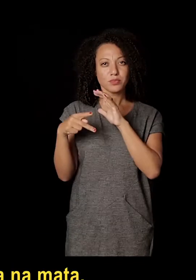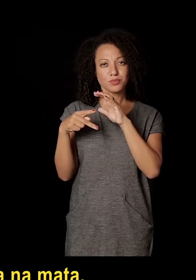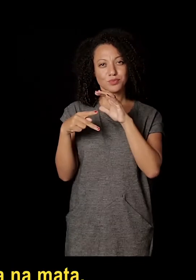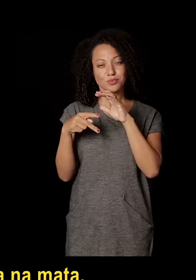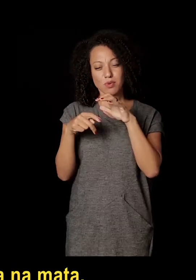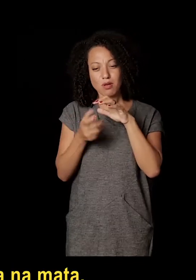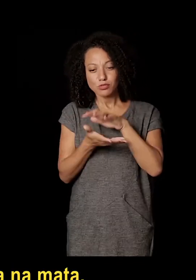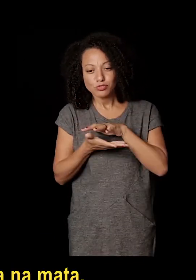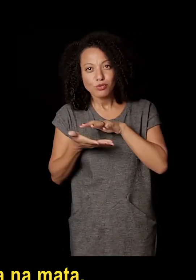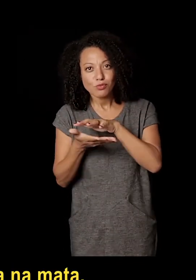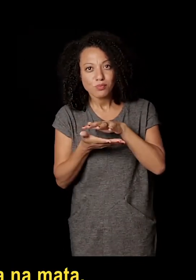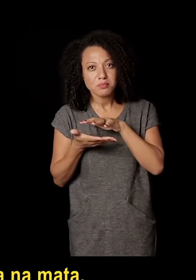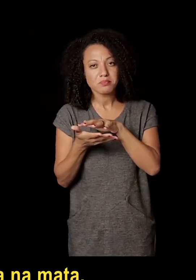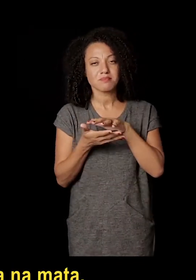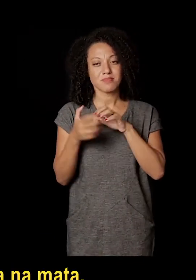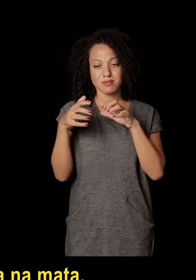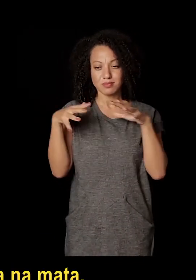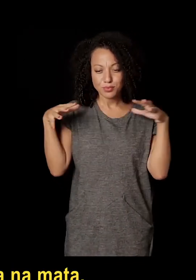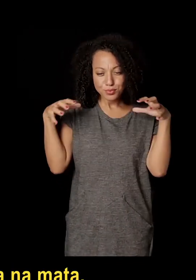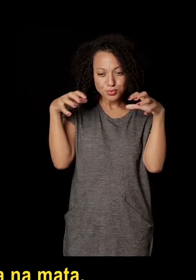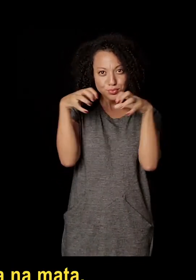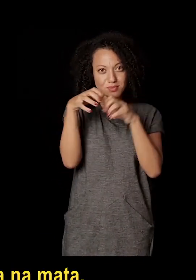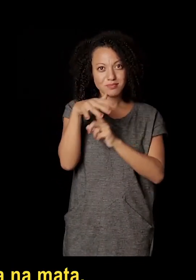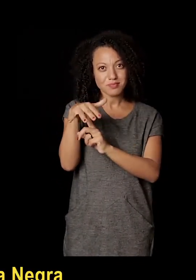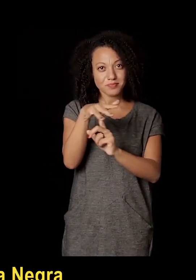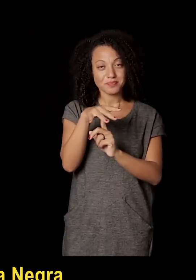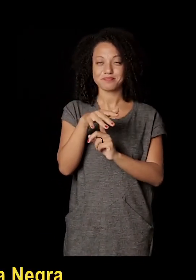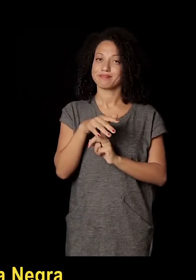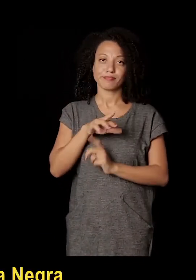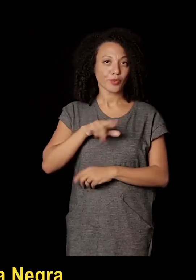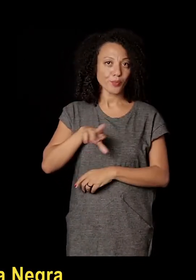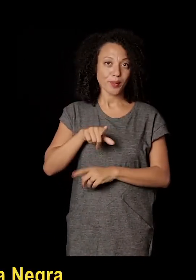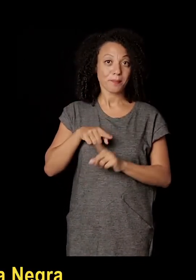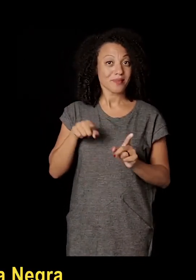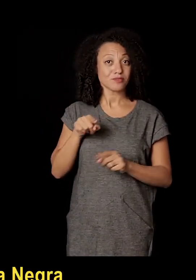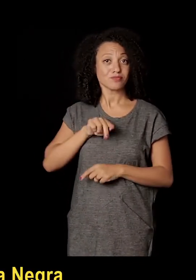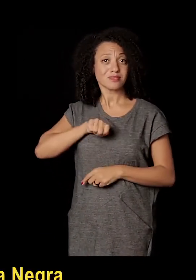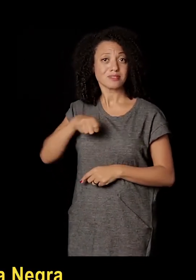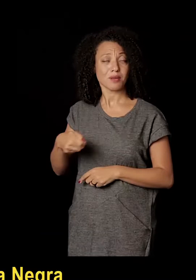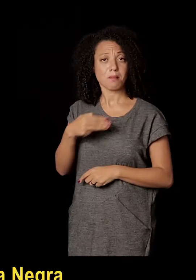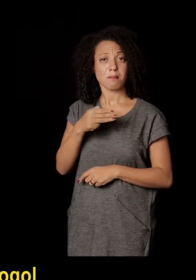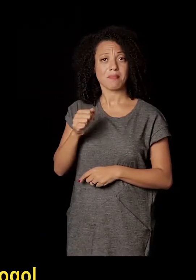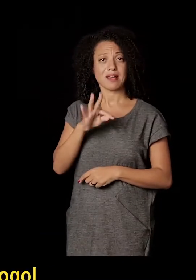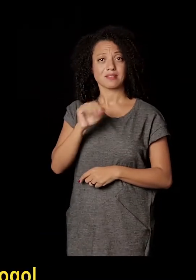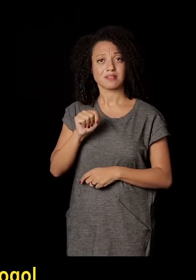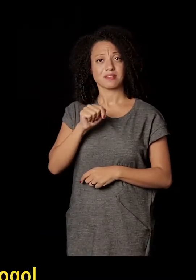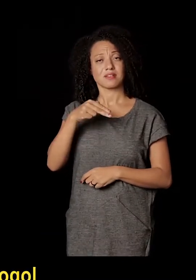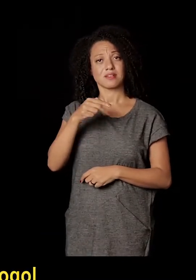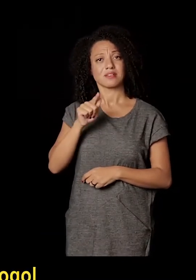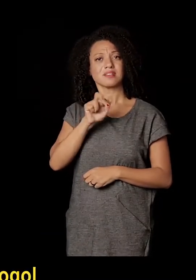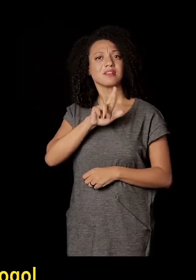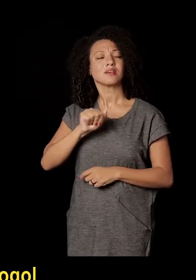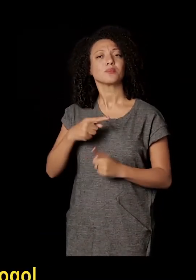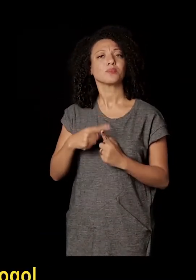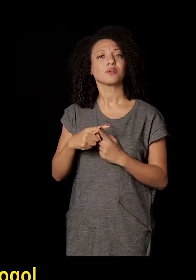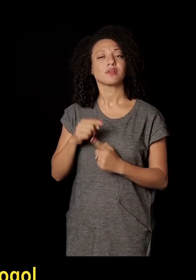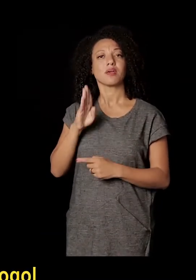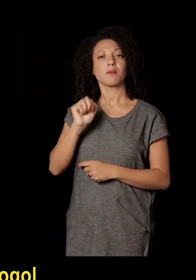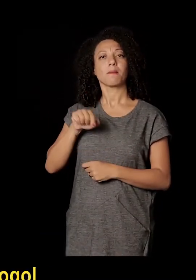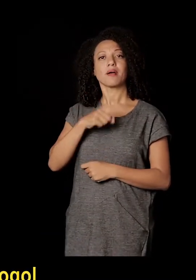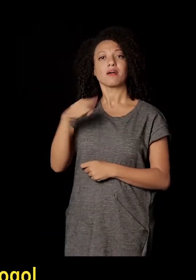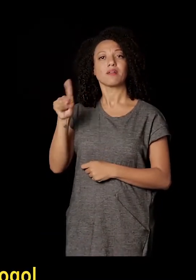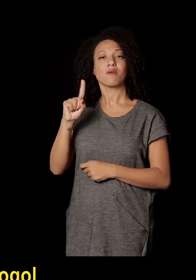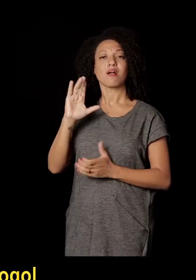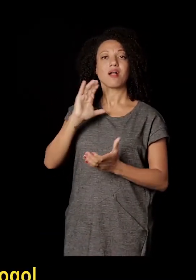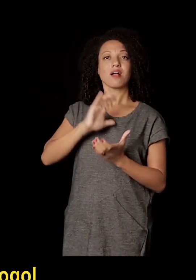sombra na mata. Mas não, ela se chamava Mata Negra porque o barão de